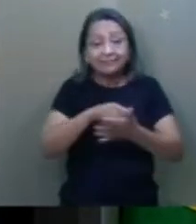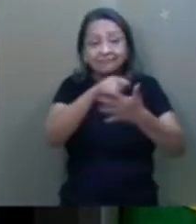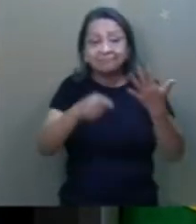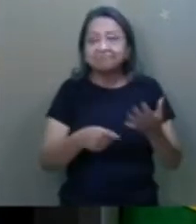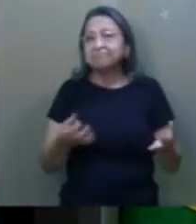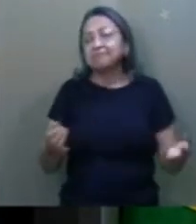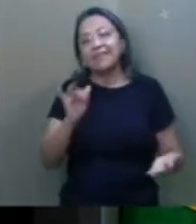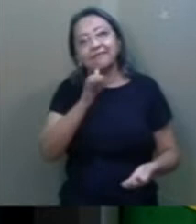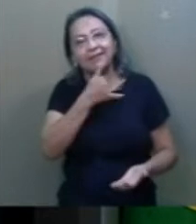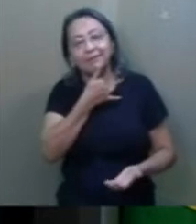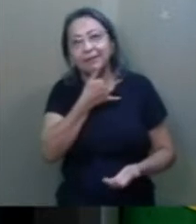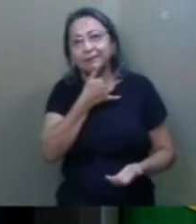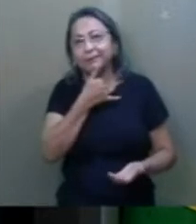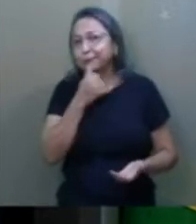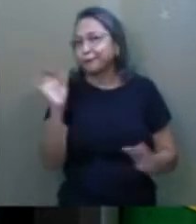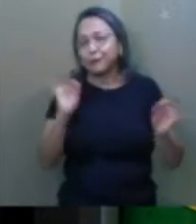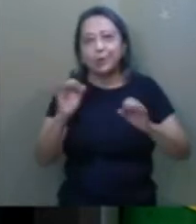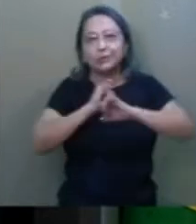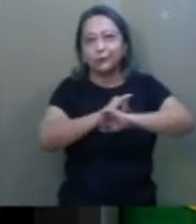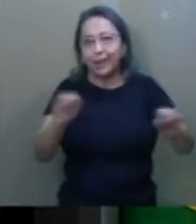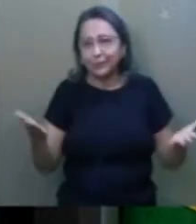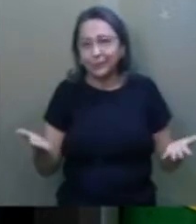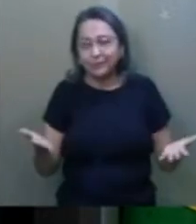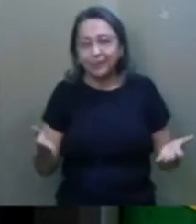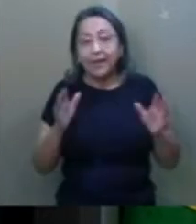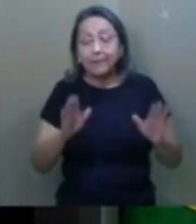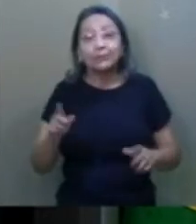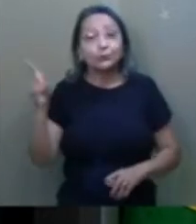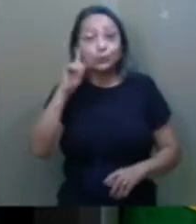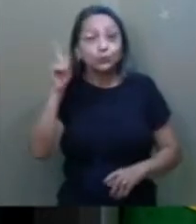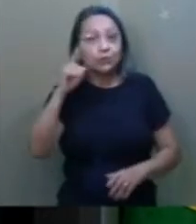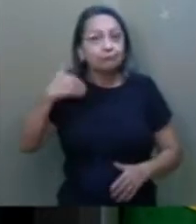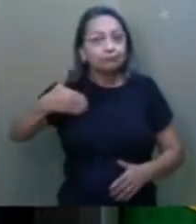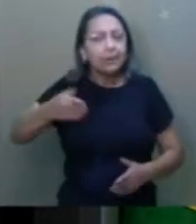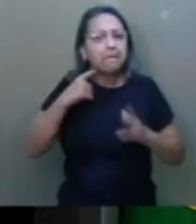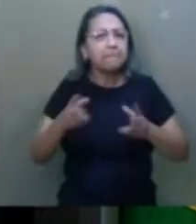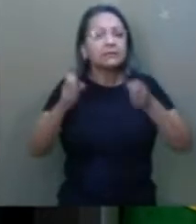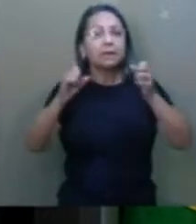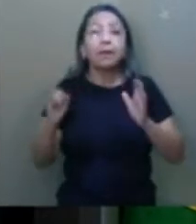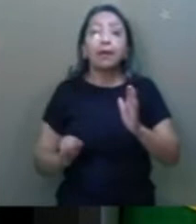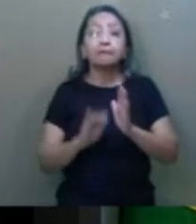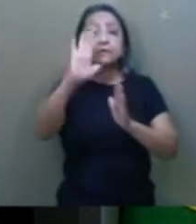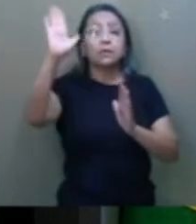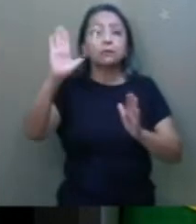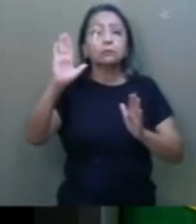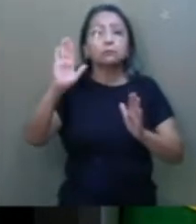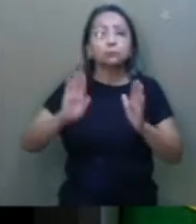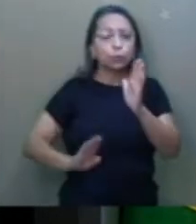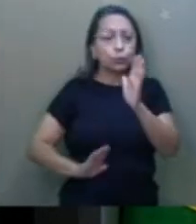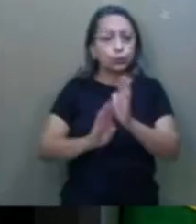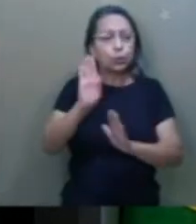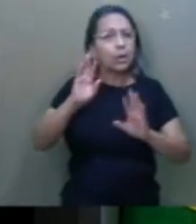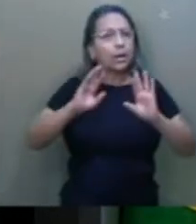ela infelizmente acaba não chegando à população, mas no dia a dia se percebe. A inflação está no pico.